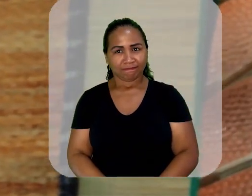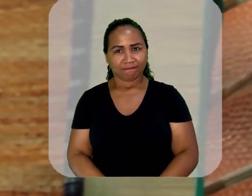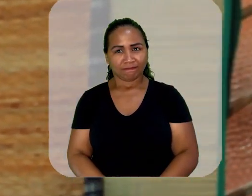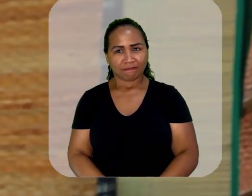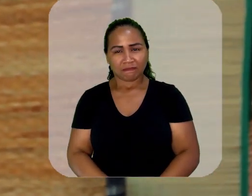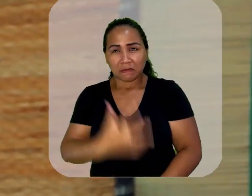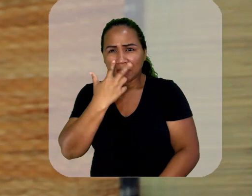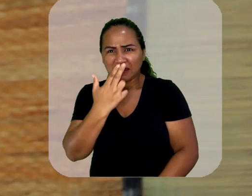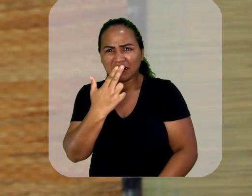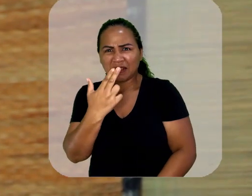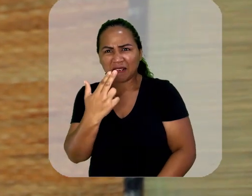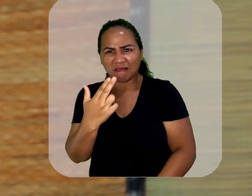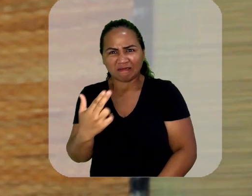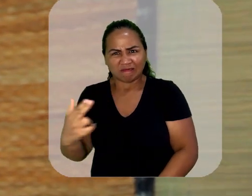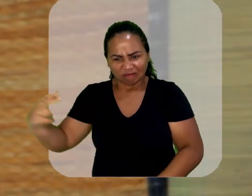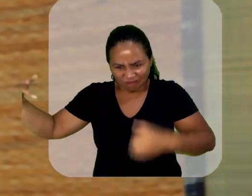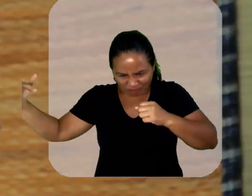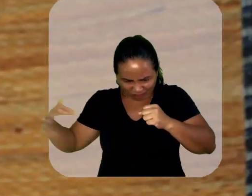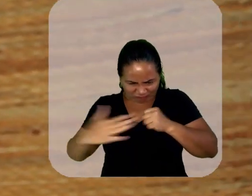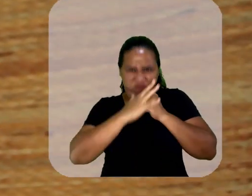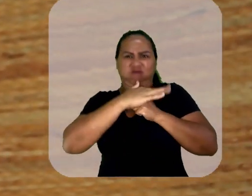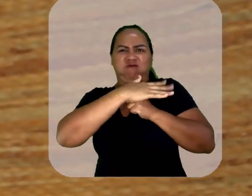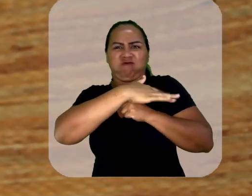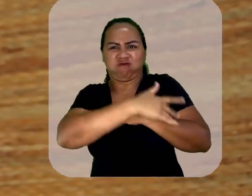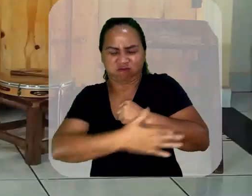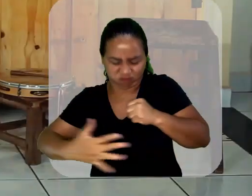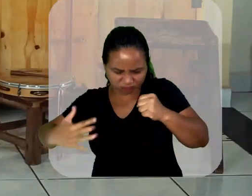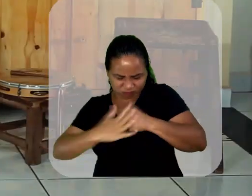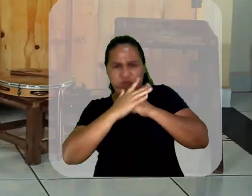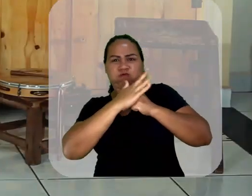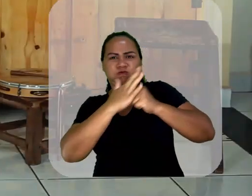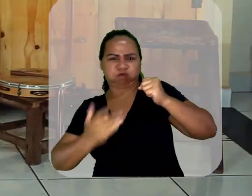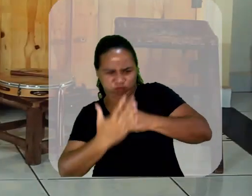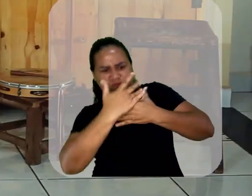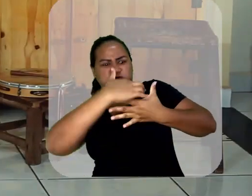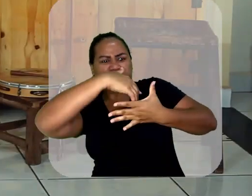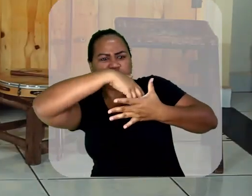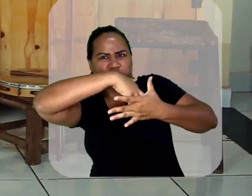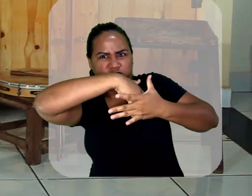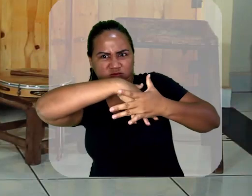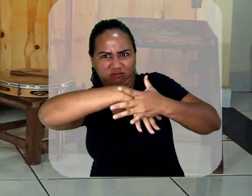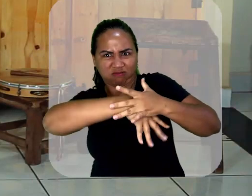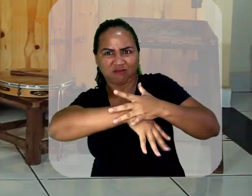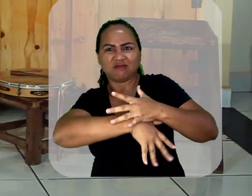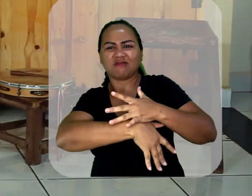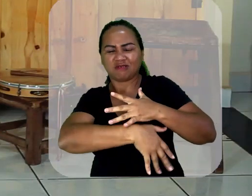Veio feroz. Veio rasgando, veio veloz.